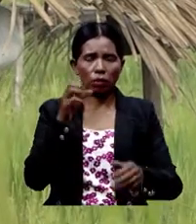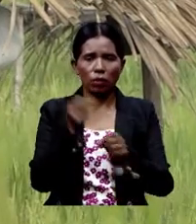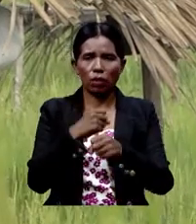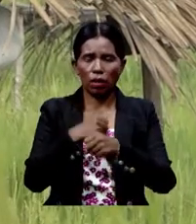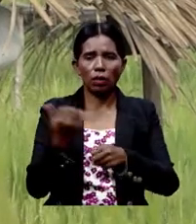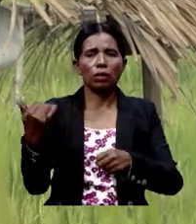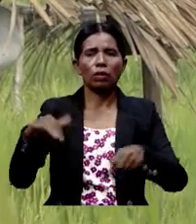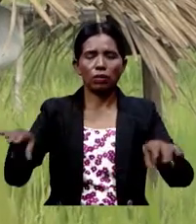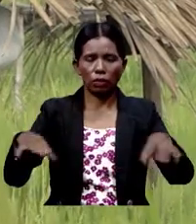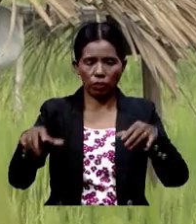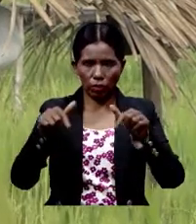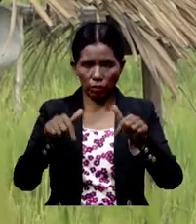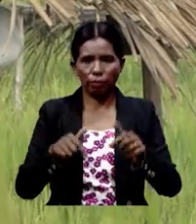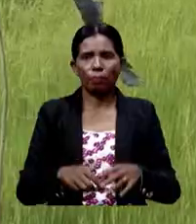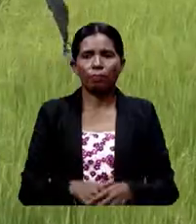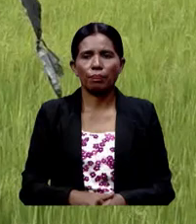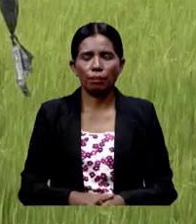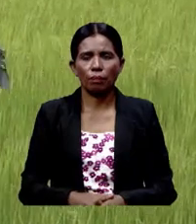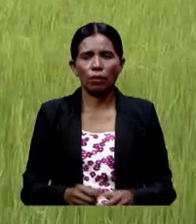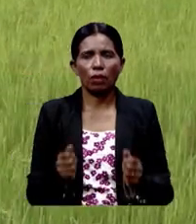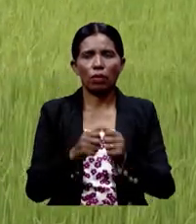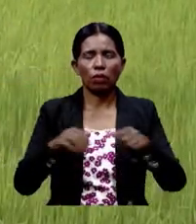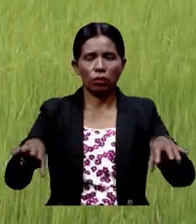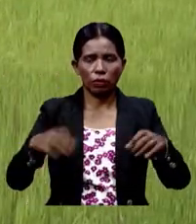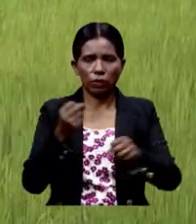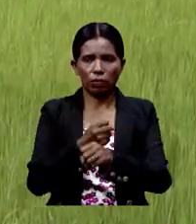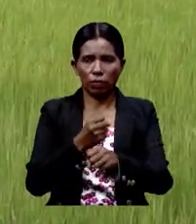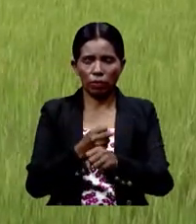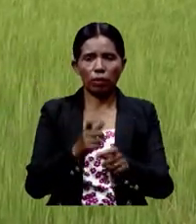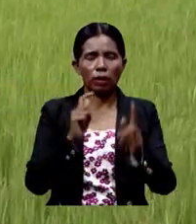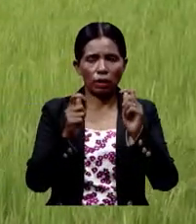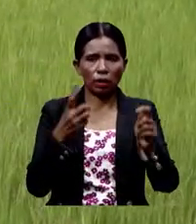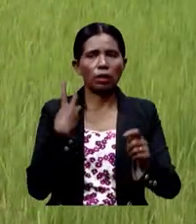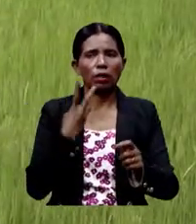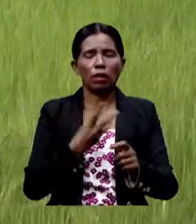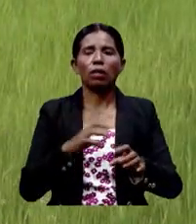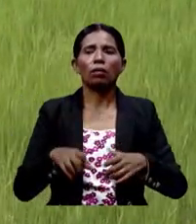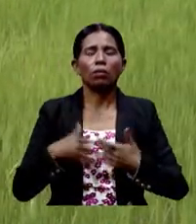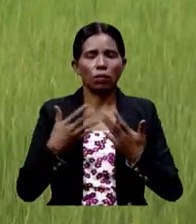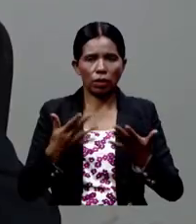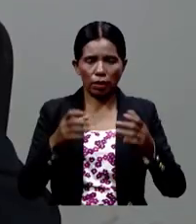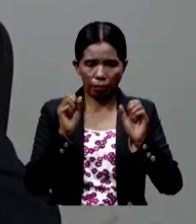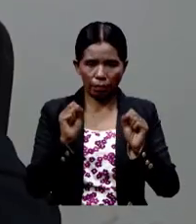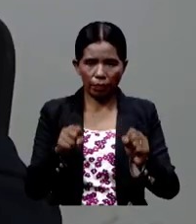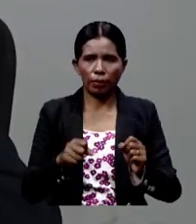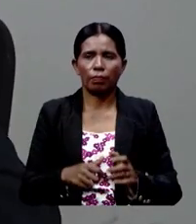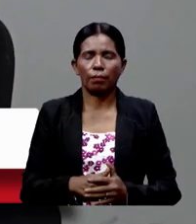o serviço Sirané. O esforço toma, tentado o insabele